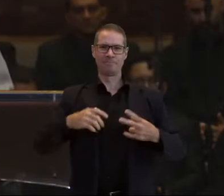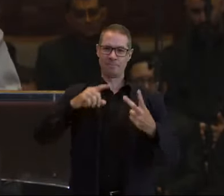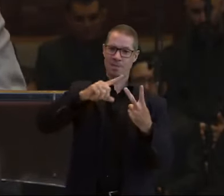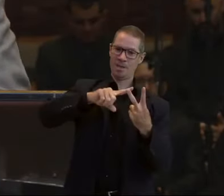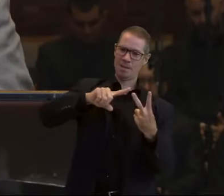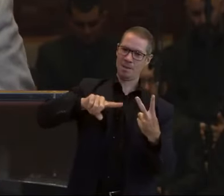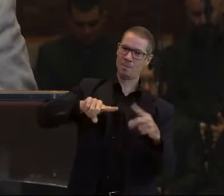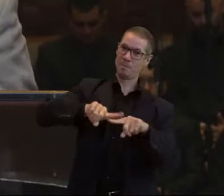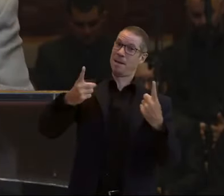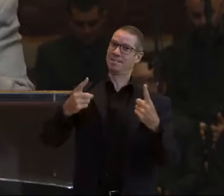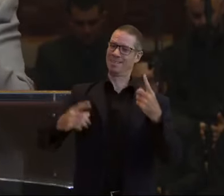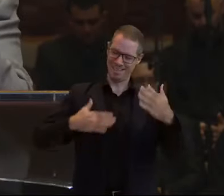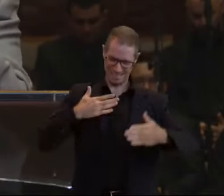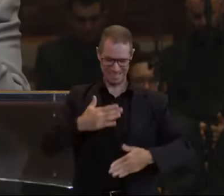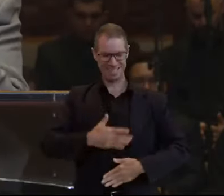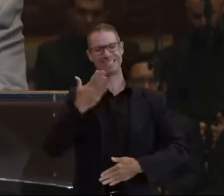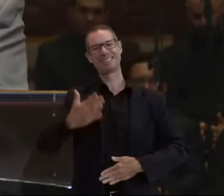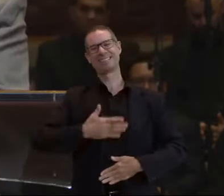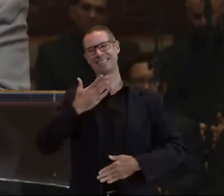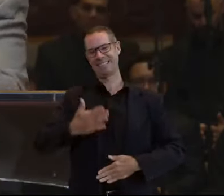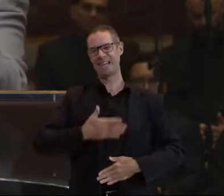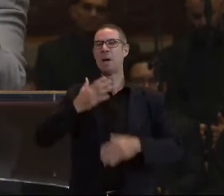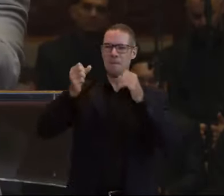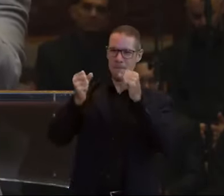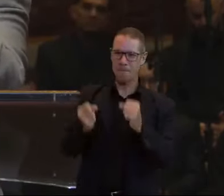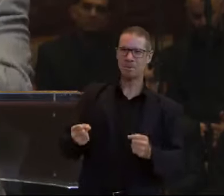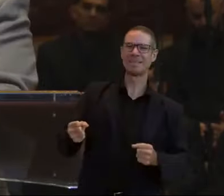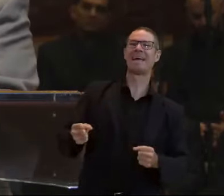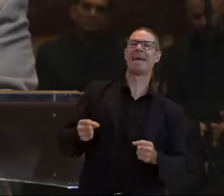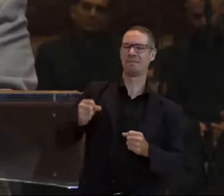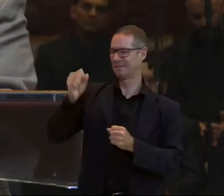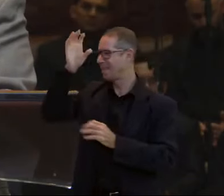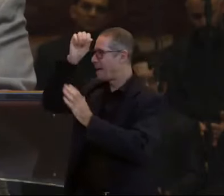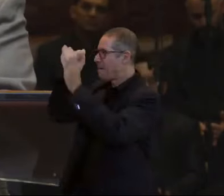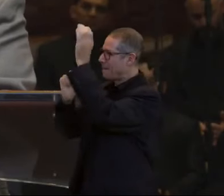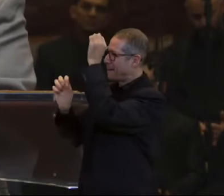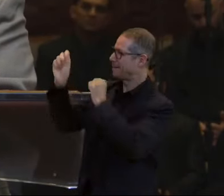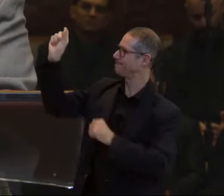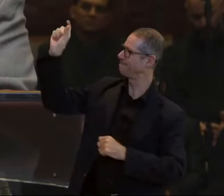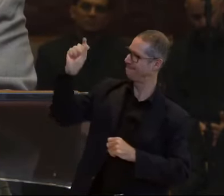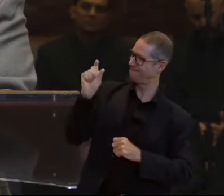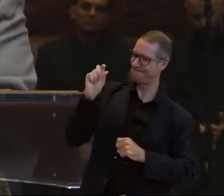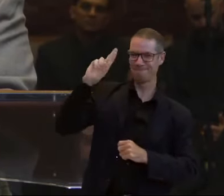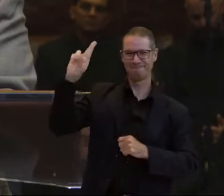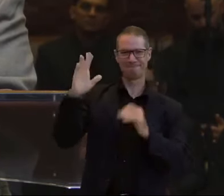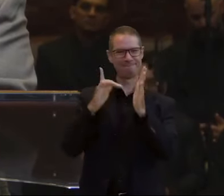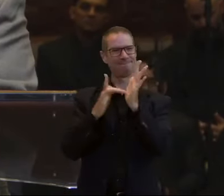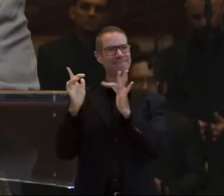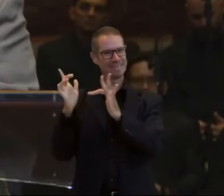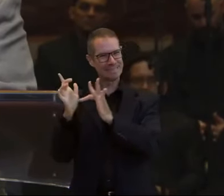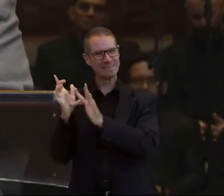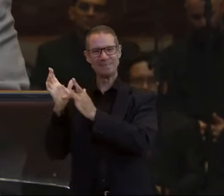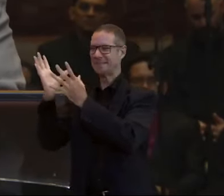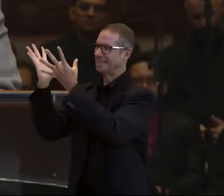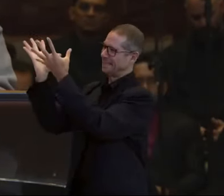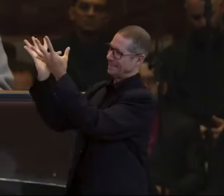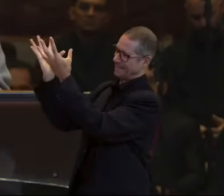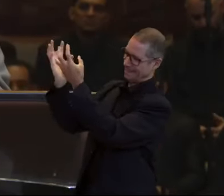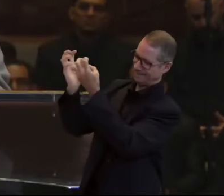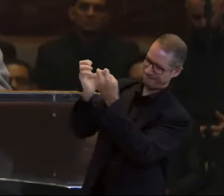alegravam, nós podemos aprender as palavras do Senhor Jesus e